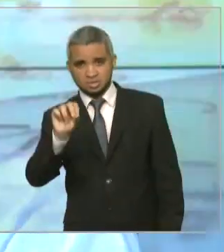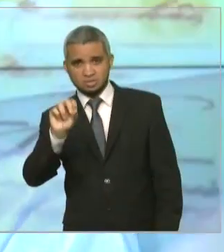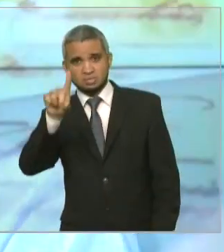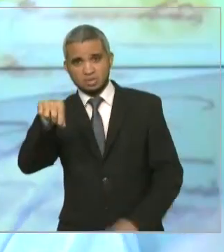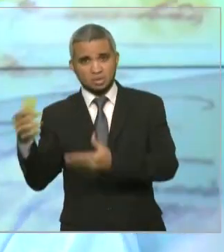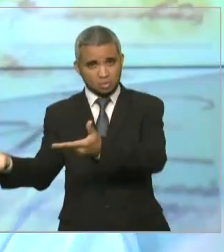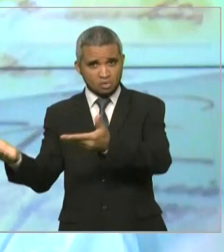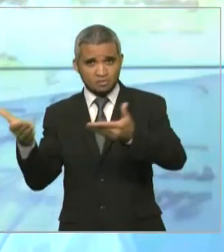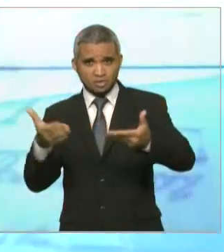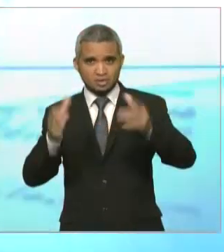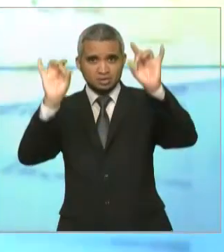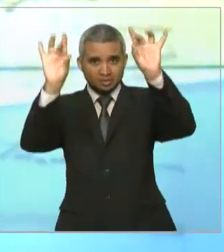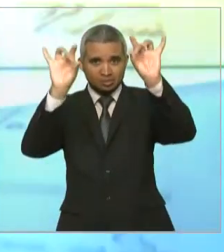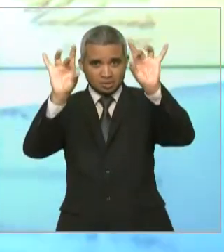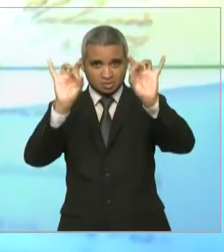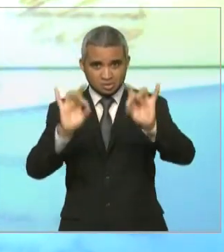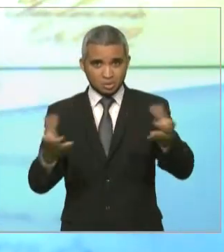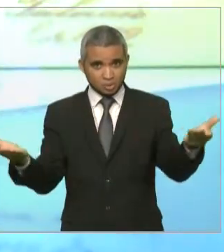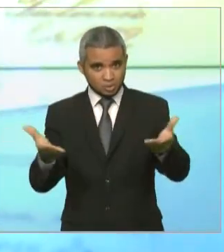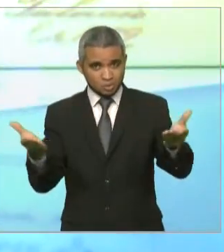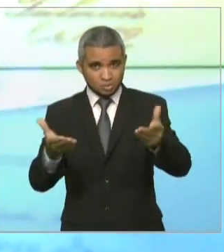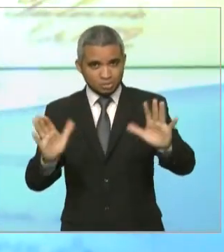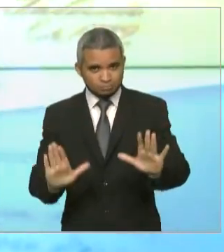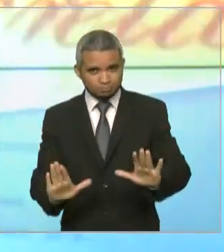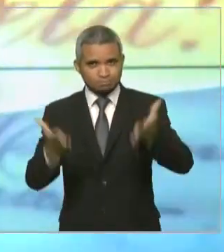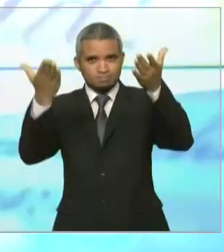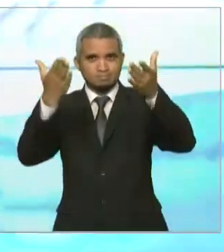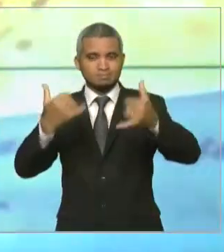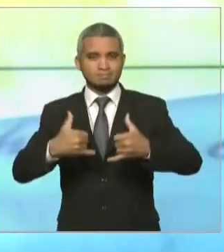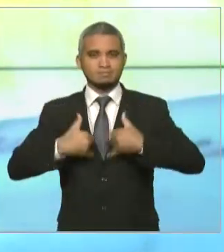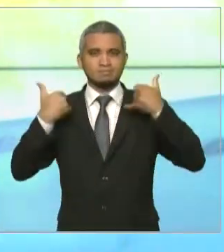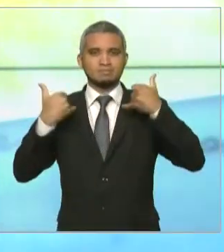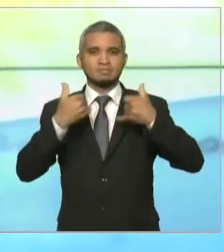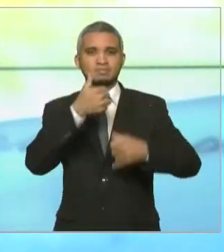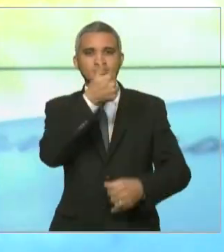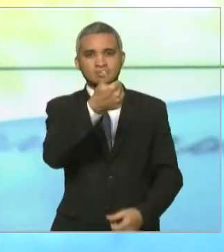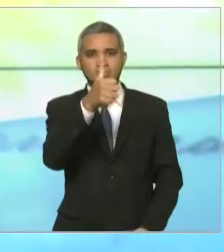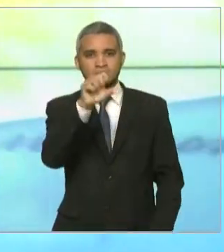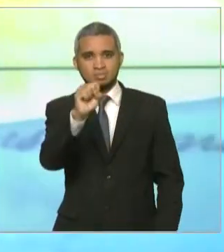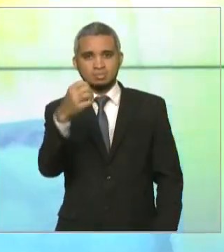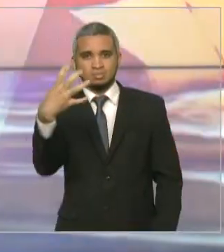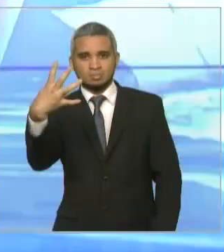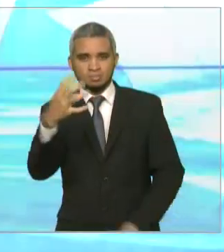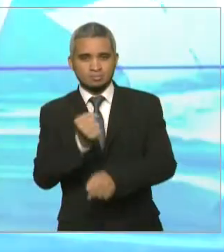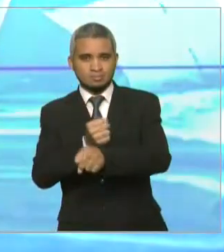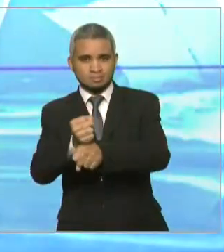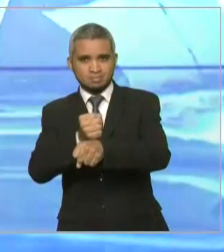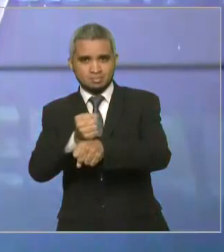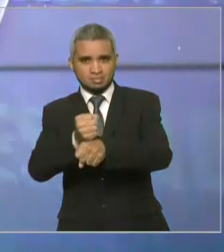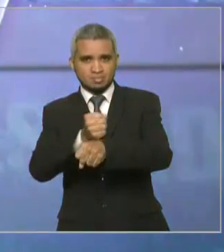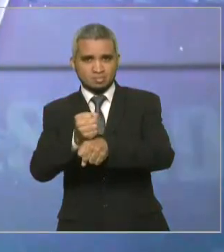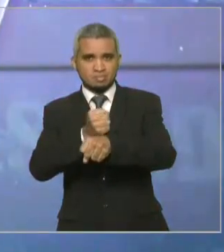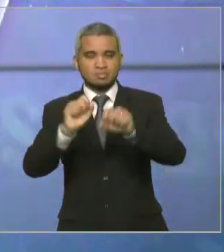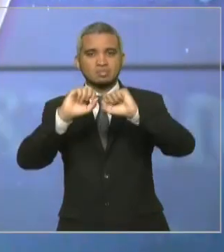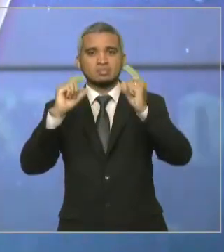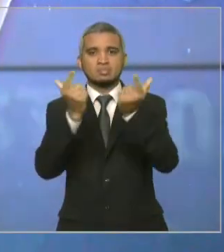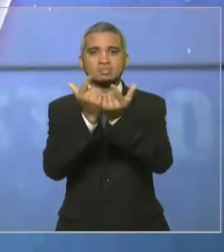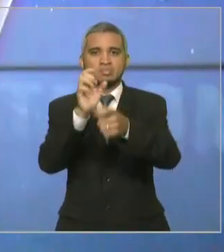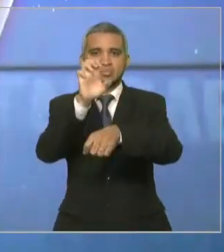de honra da solenidade de aniversário dos 184 anos da